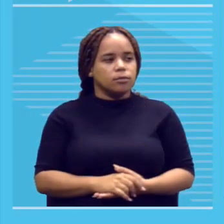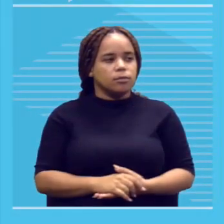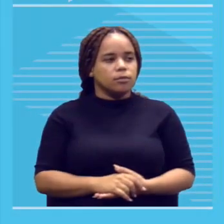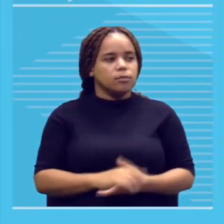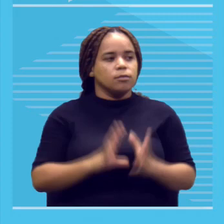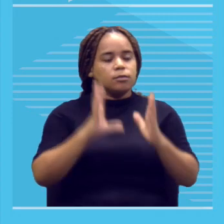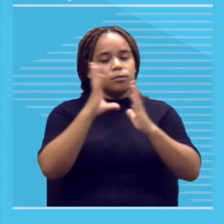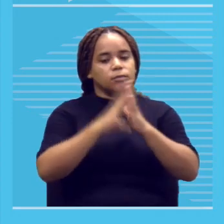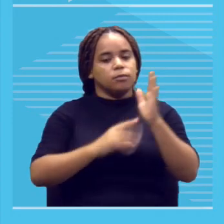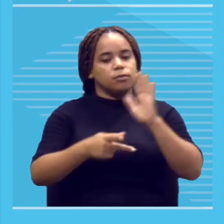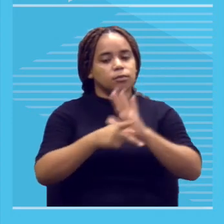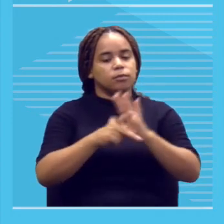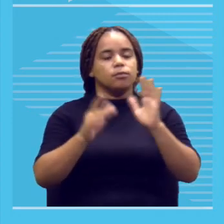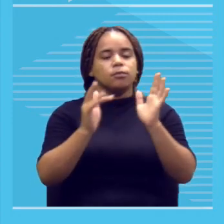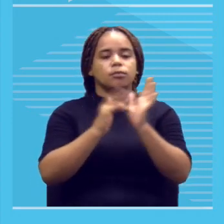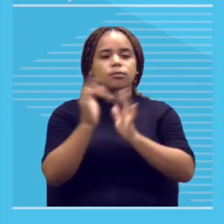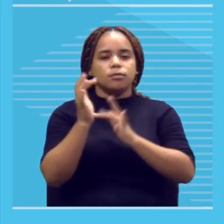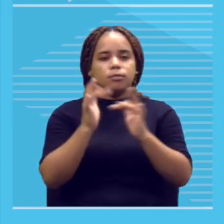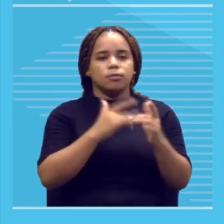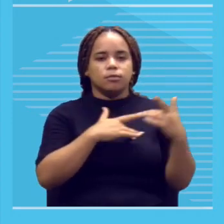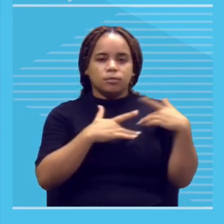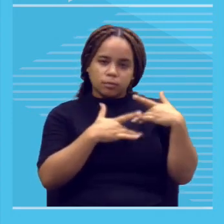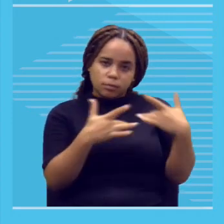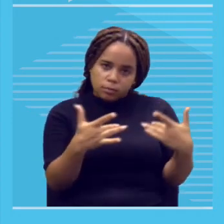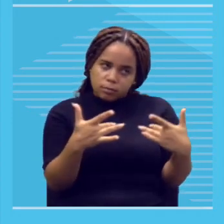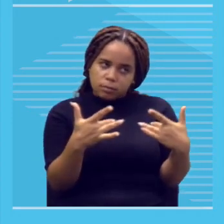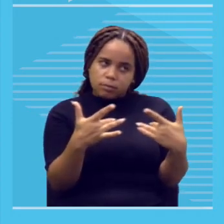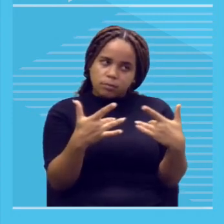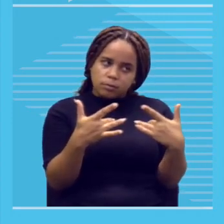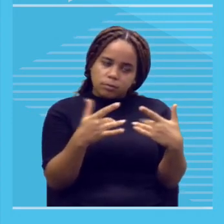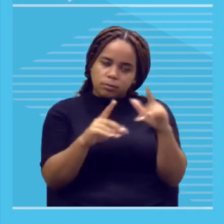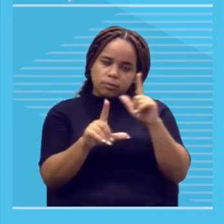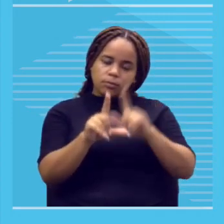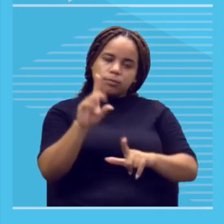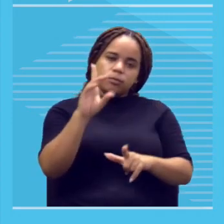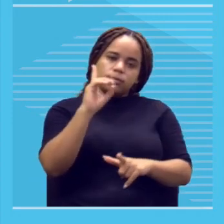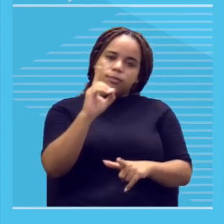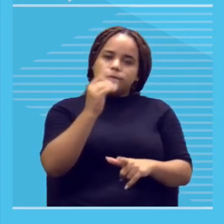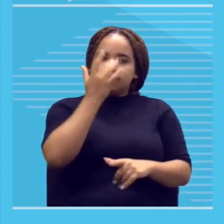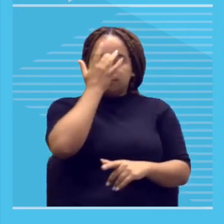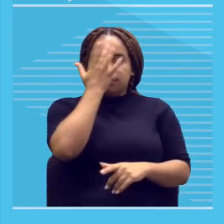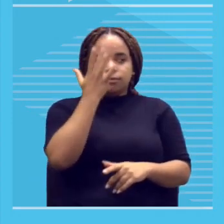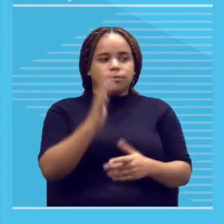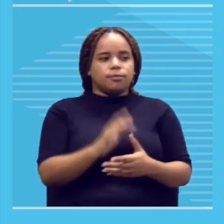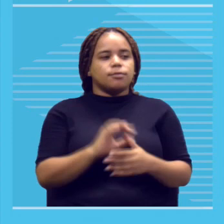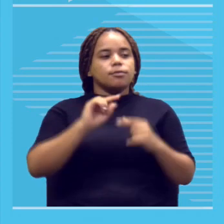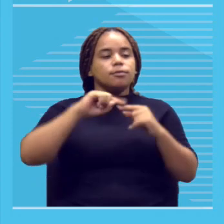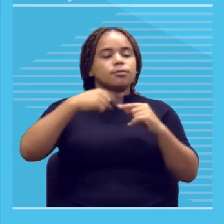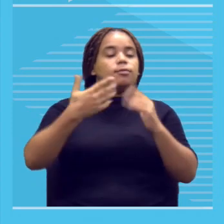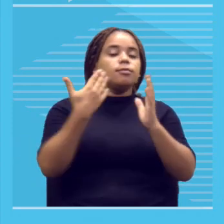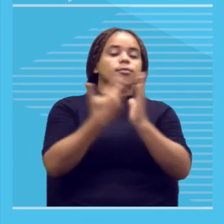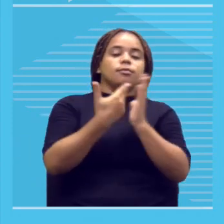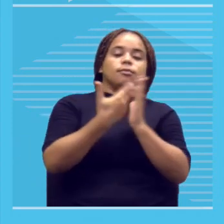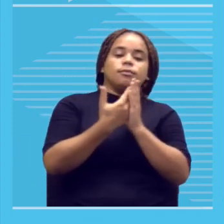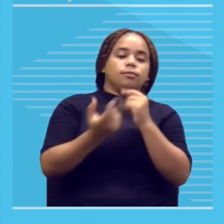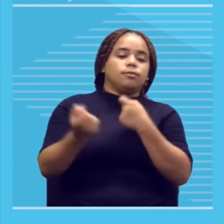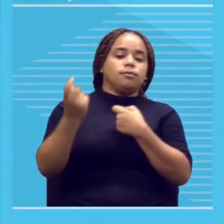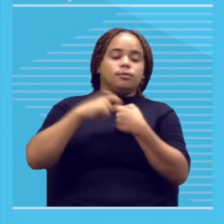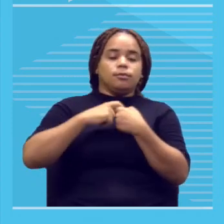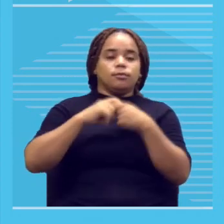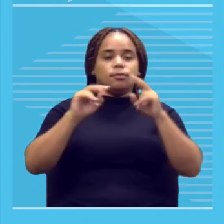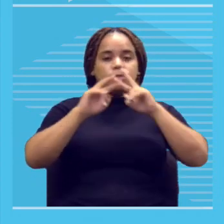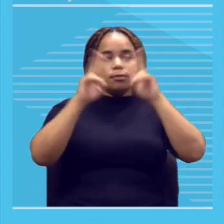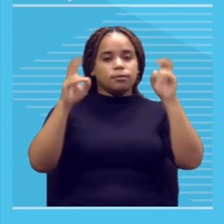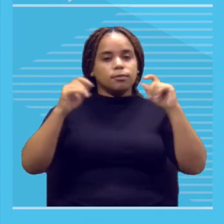caridade é Jesus Cristo letra de muito fácil tá bom Nossa fala a gente retoma essas duas questões